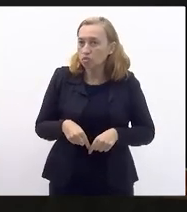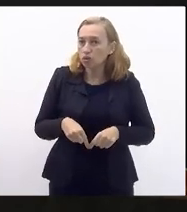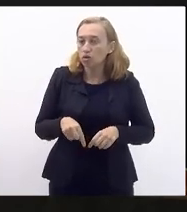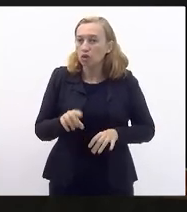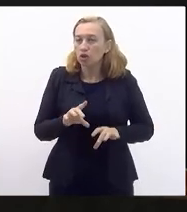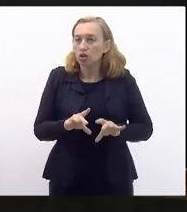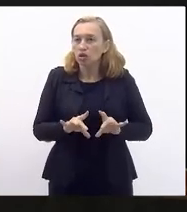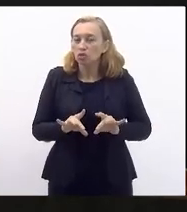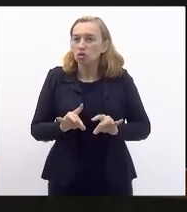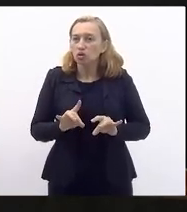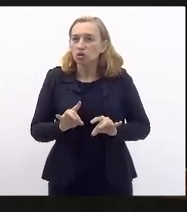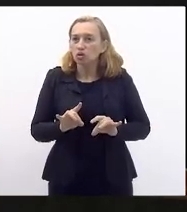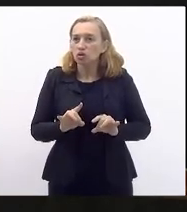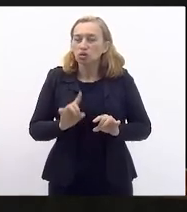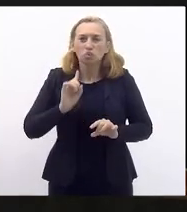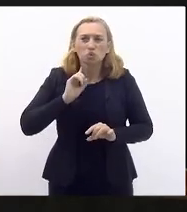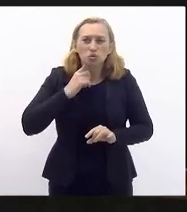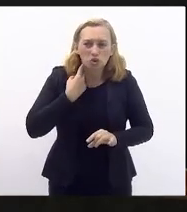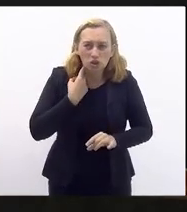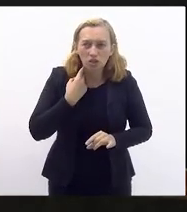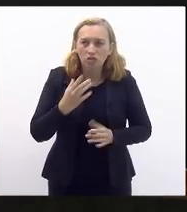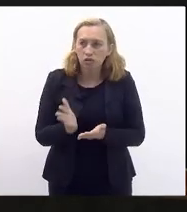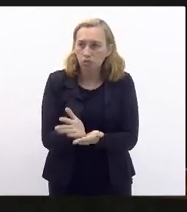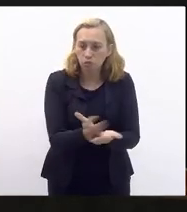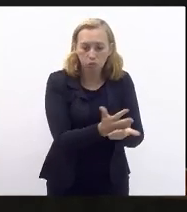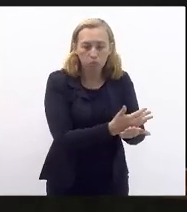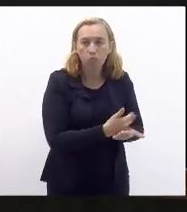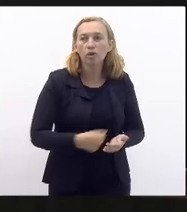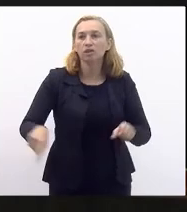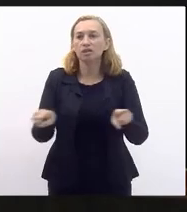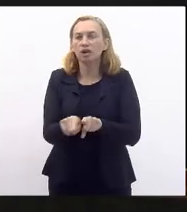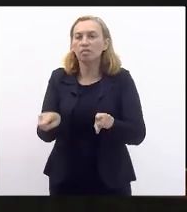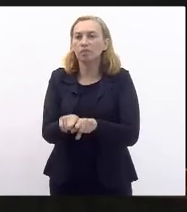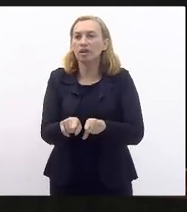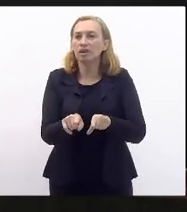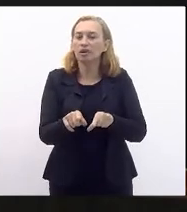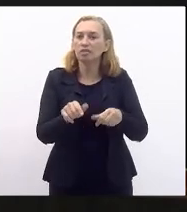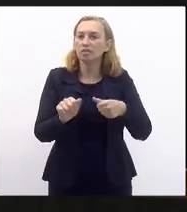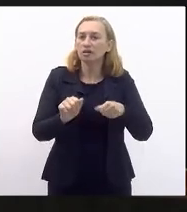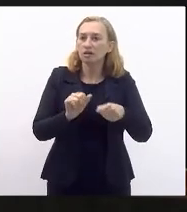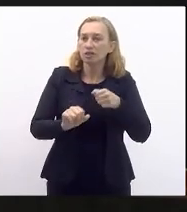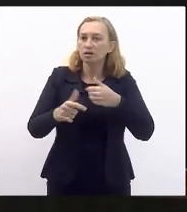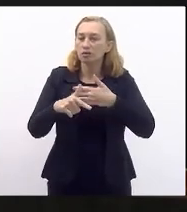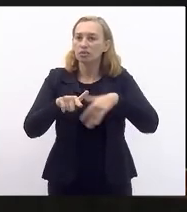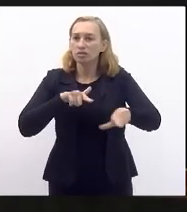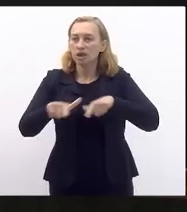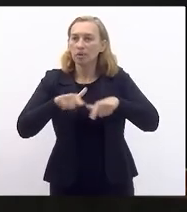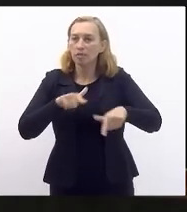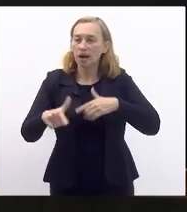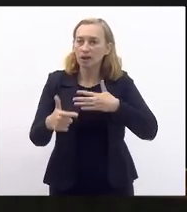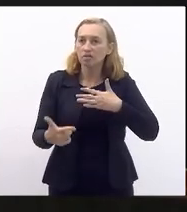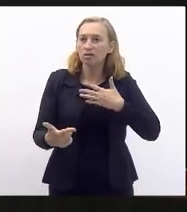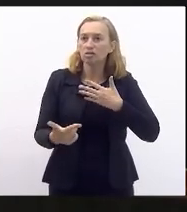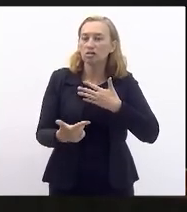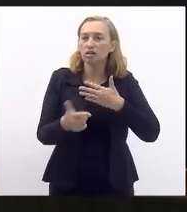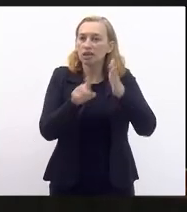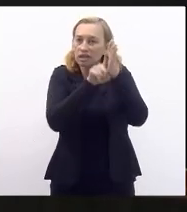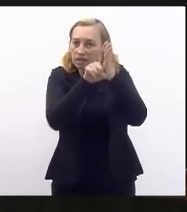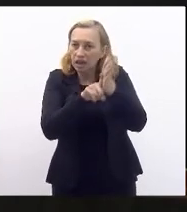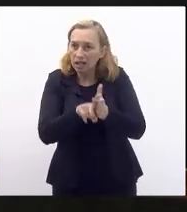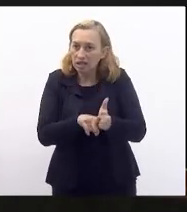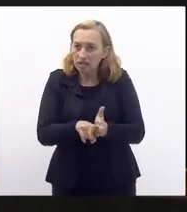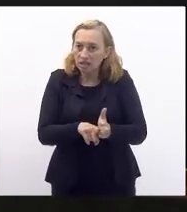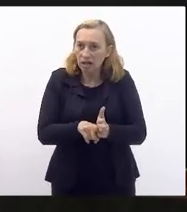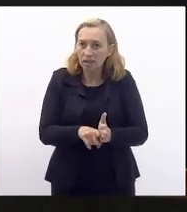sólidos foram removidos também realizamos reconhecimentos especializados e análise